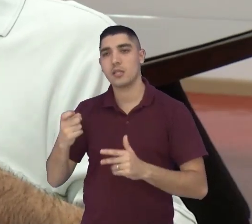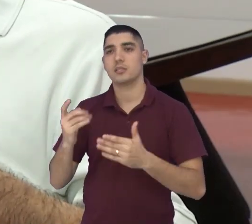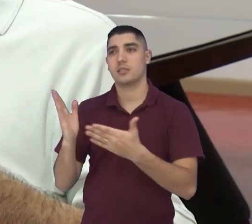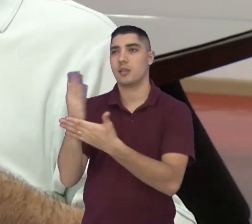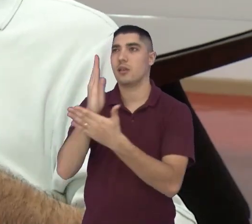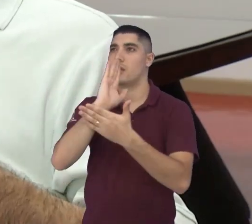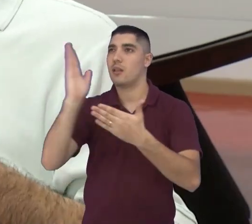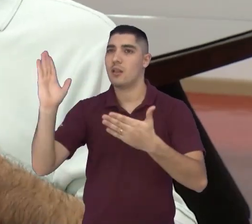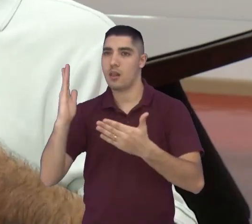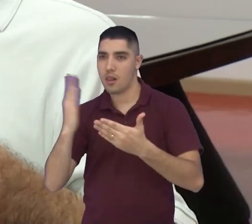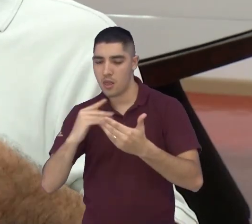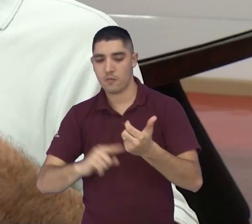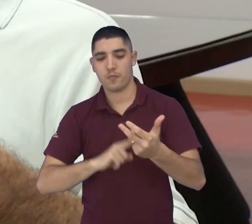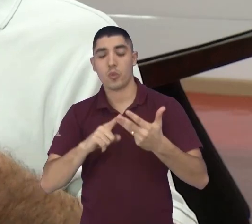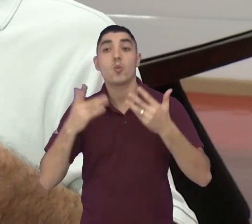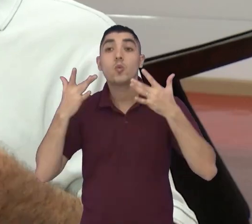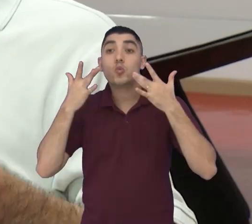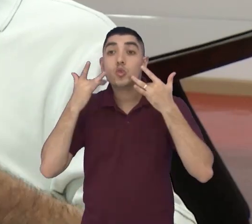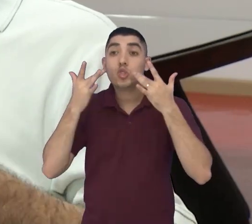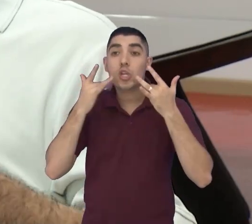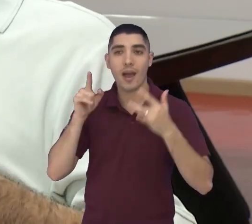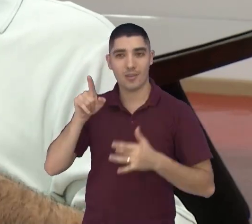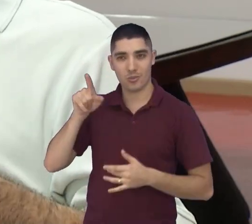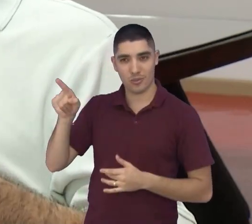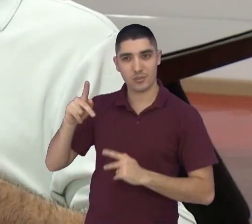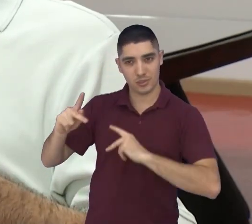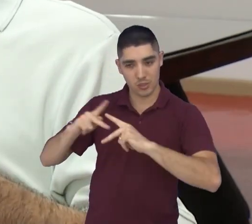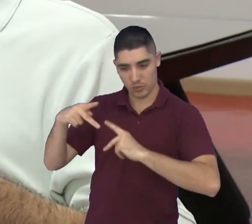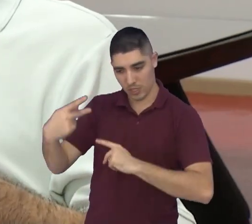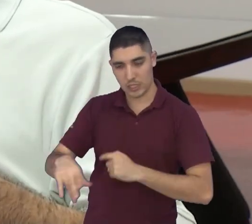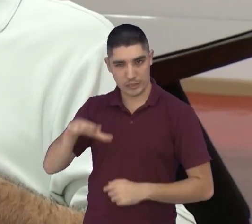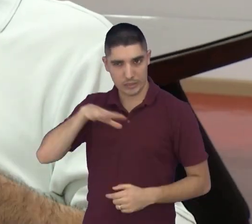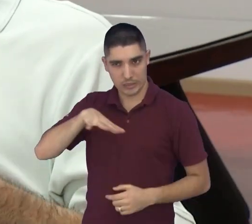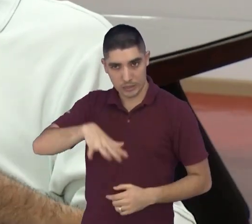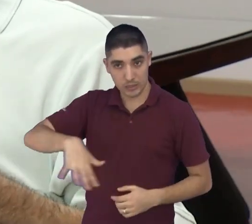São José. E muitas vezes